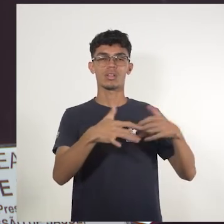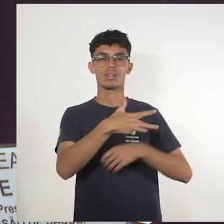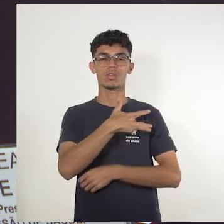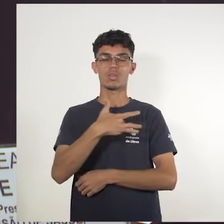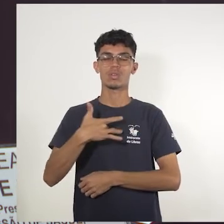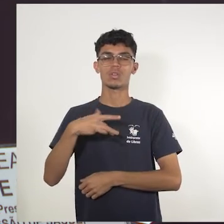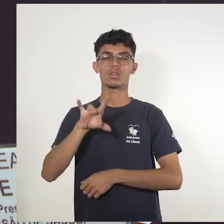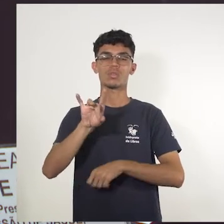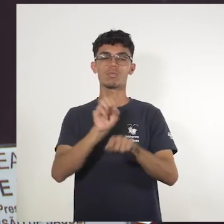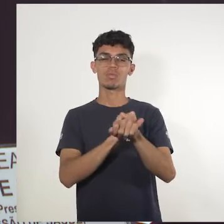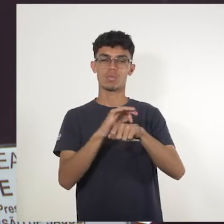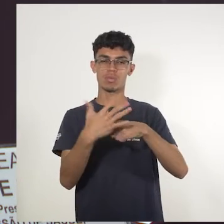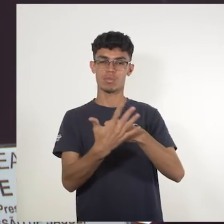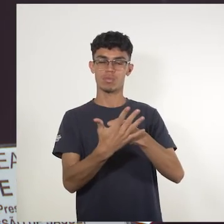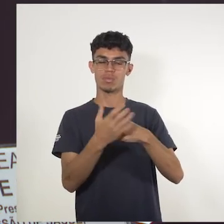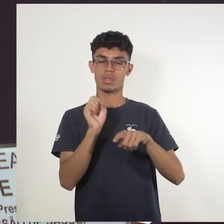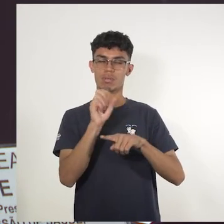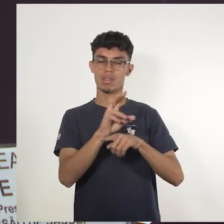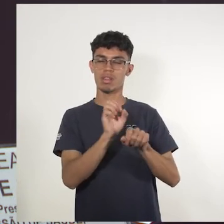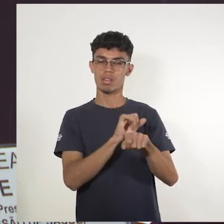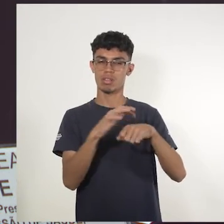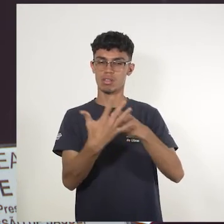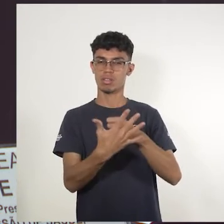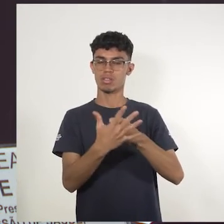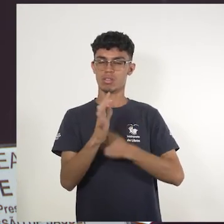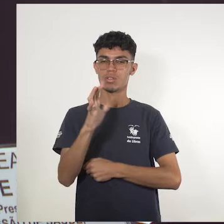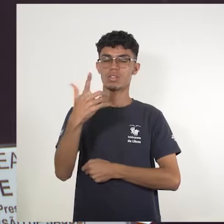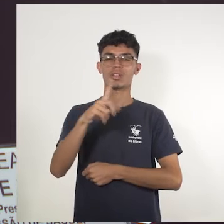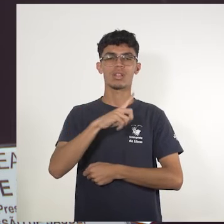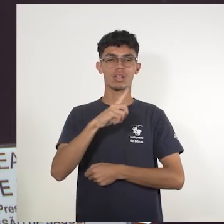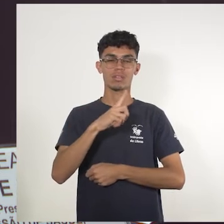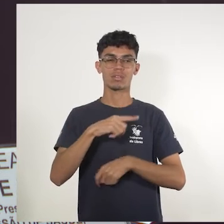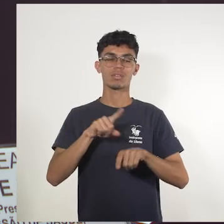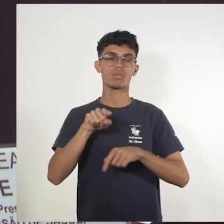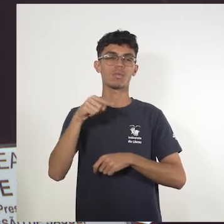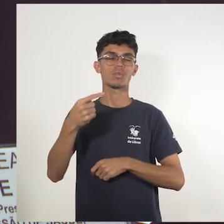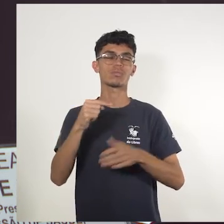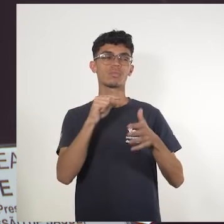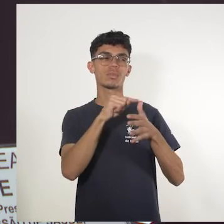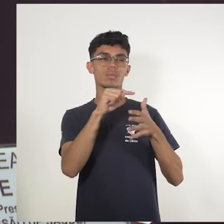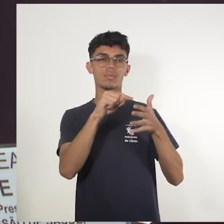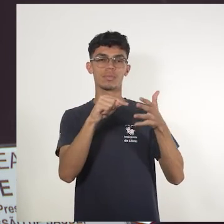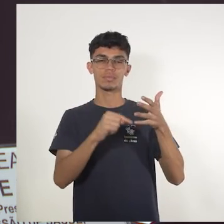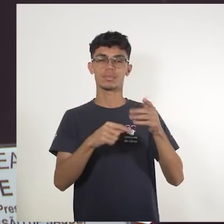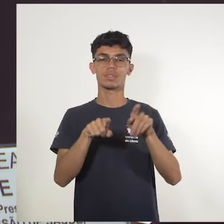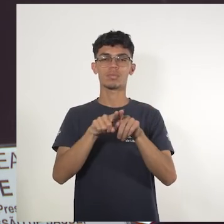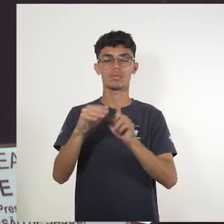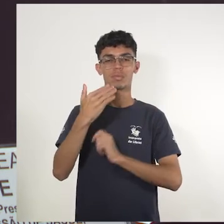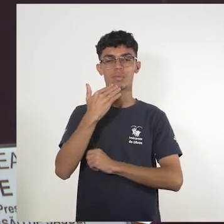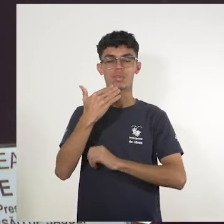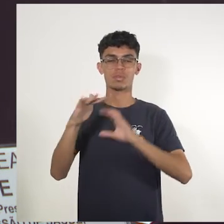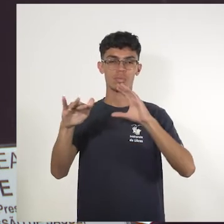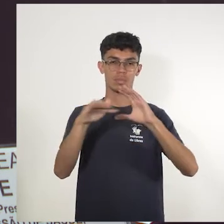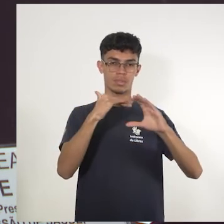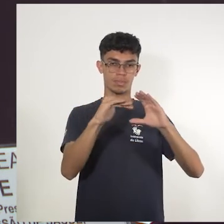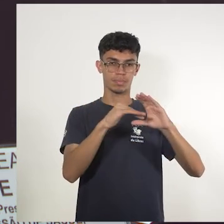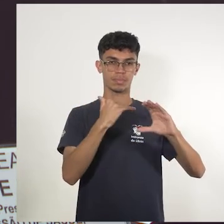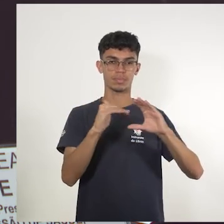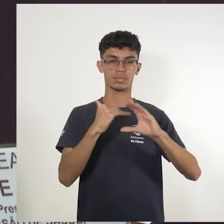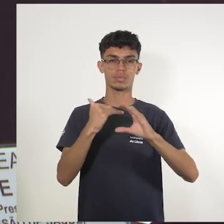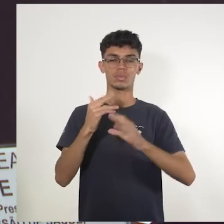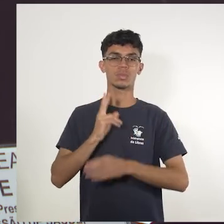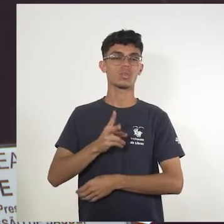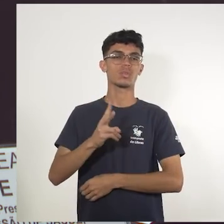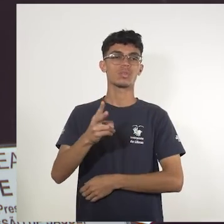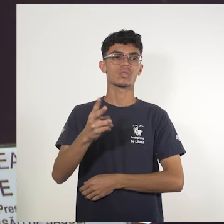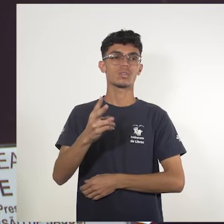o Covid que está acontecendo, Tem o Covid, claro, é a grande cerne aqui da nossa discussão, mas outras demandas também chegam, As coisas continuam andando,